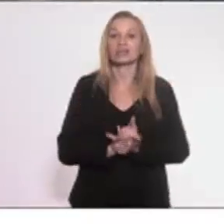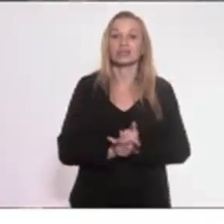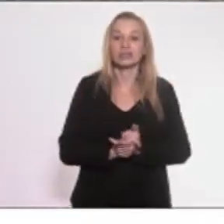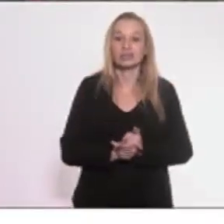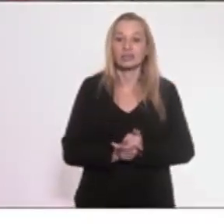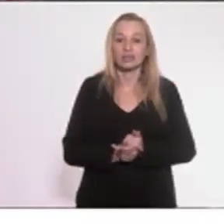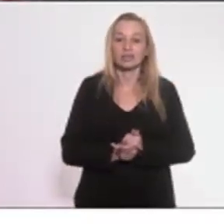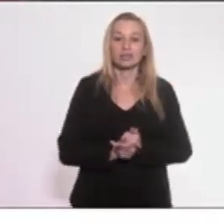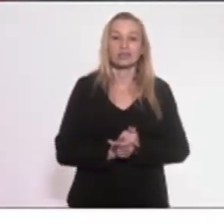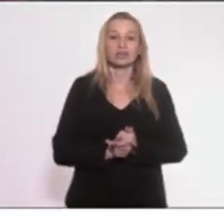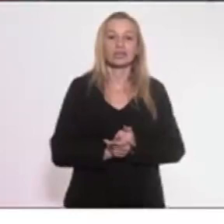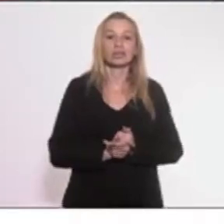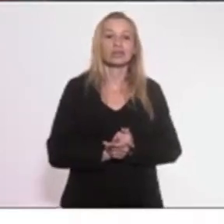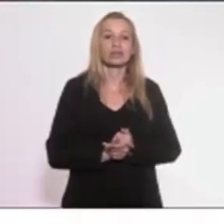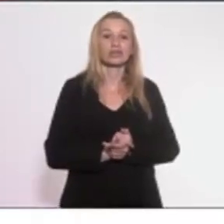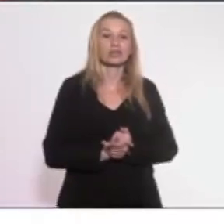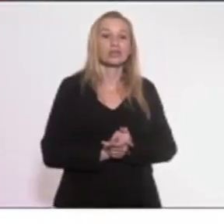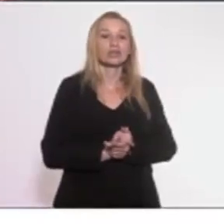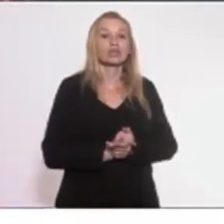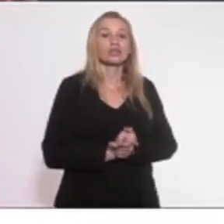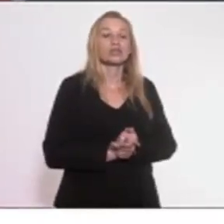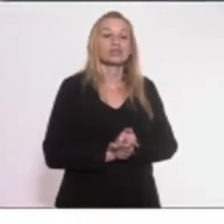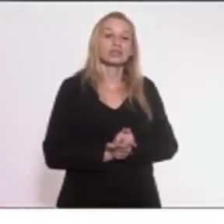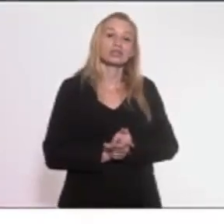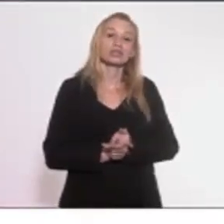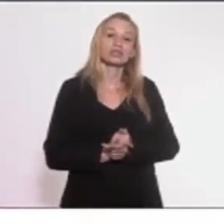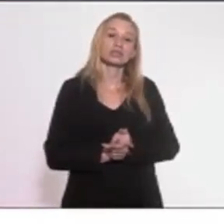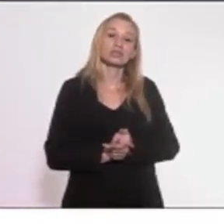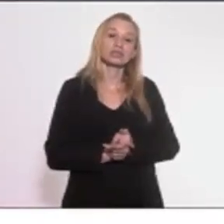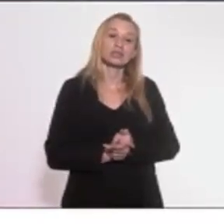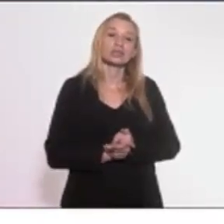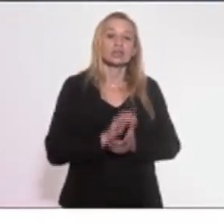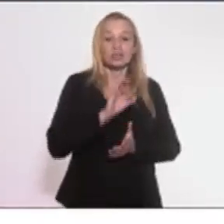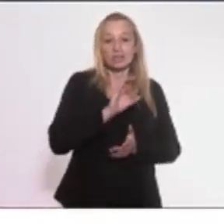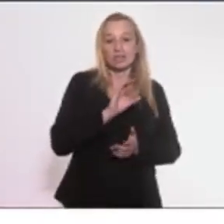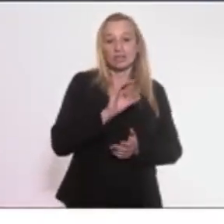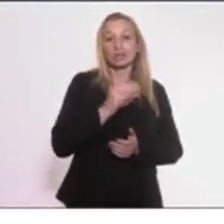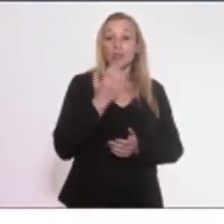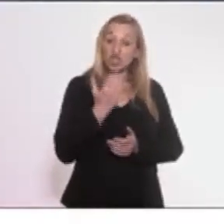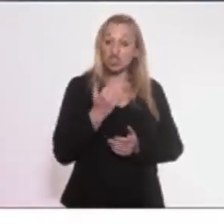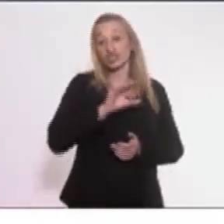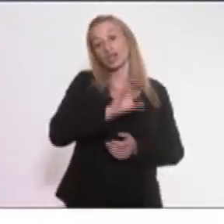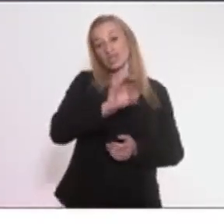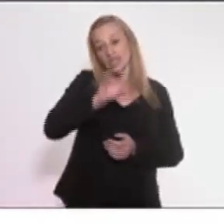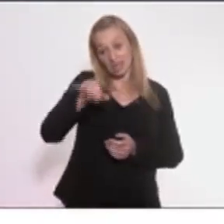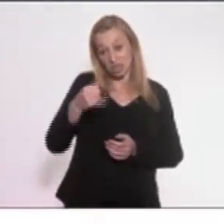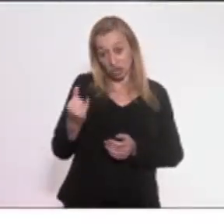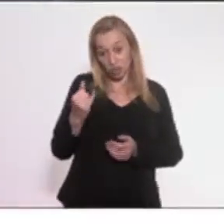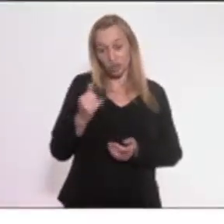Tá? Então, ou seja, no parecer da CCJ,